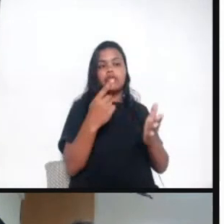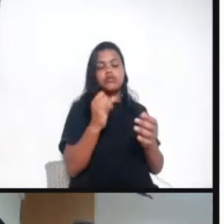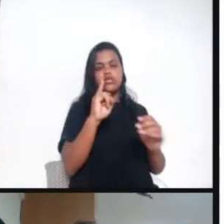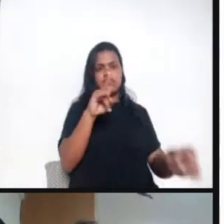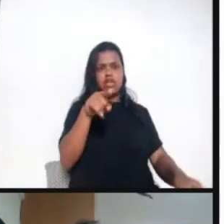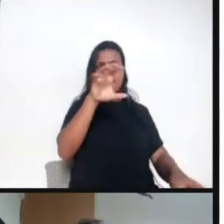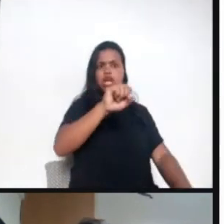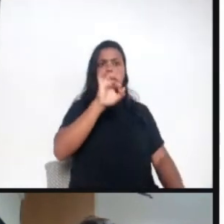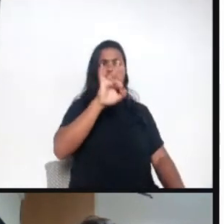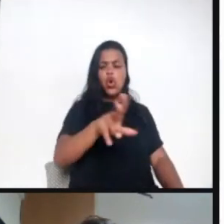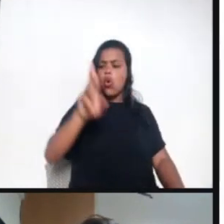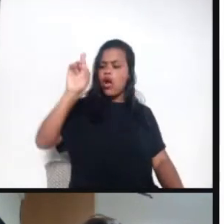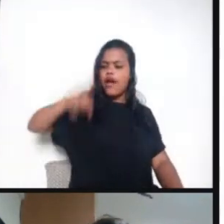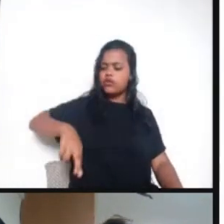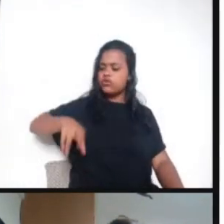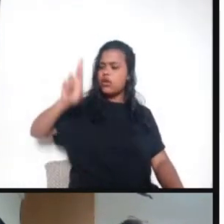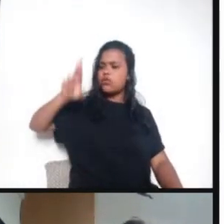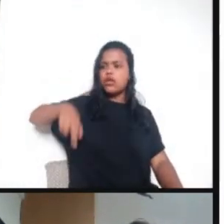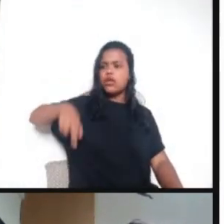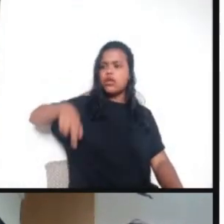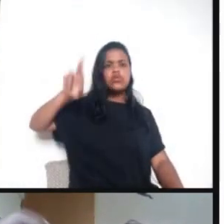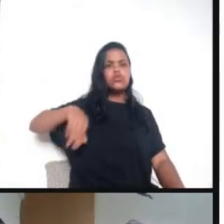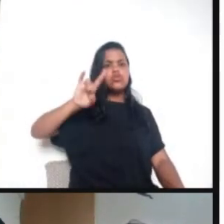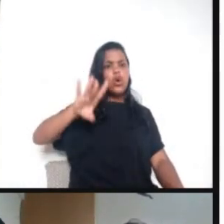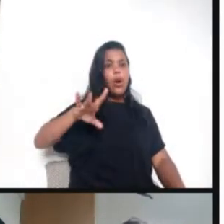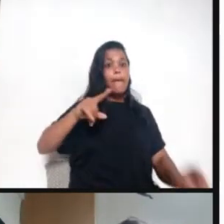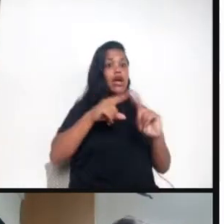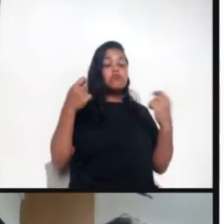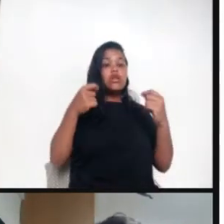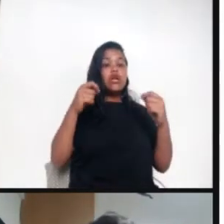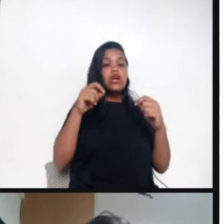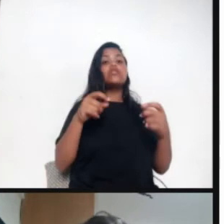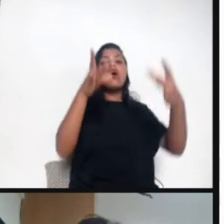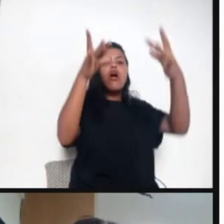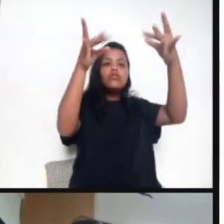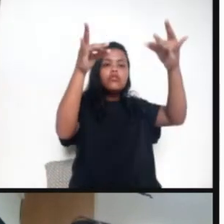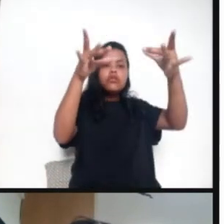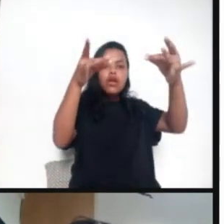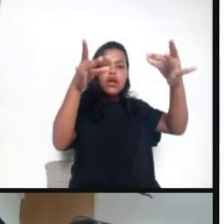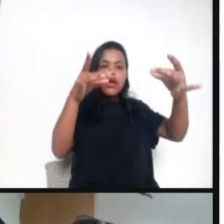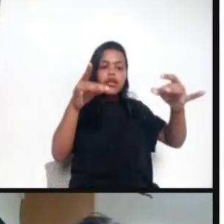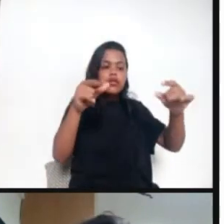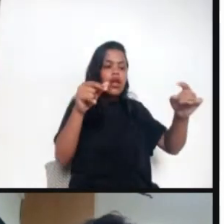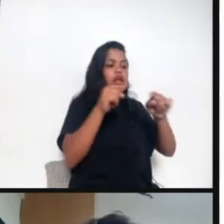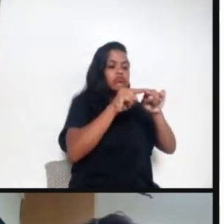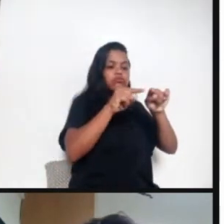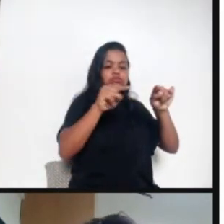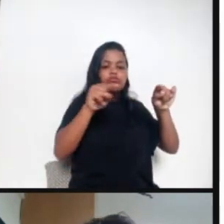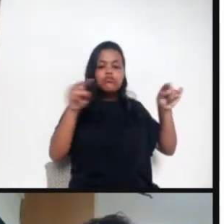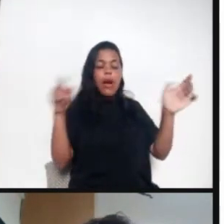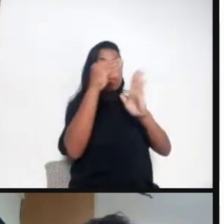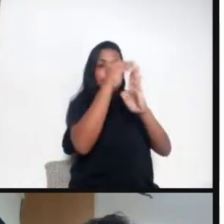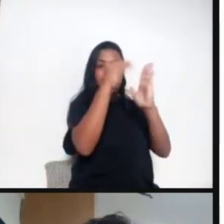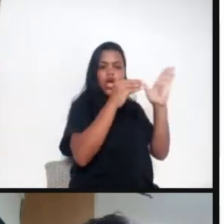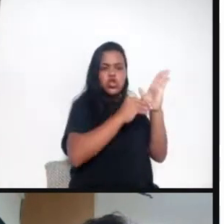conclusão de um estudo final, sem fazer a devida crítica ao método, você pegar